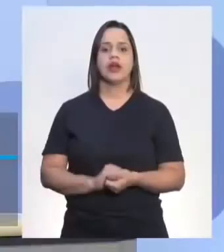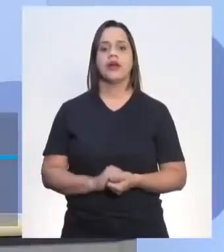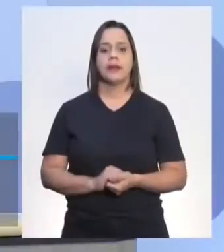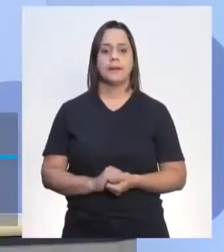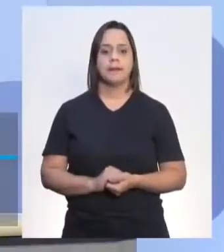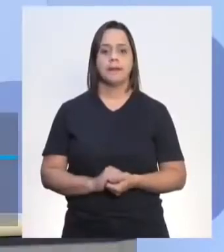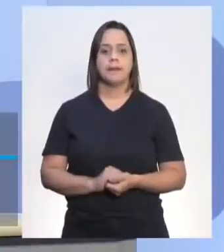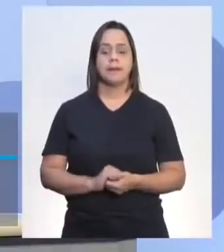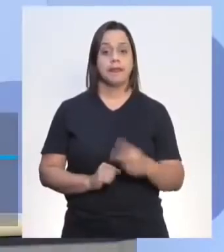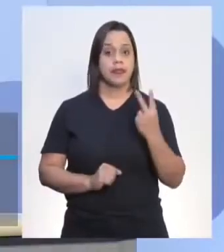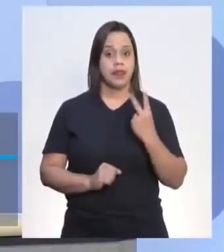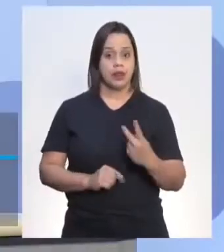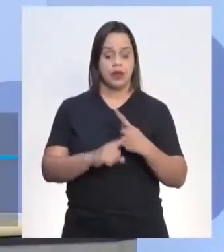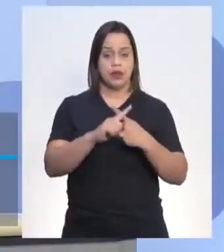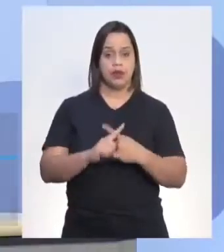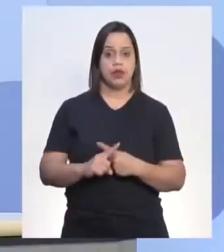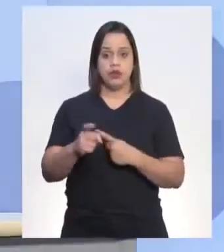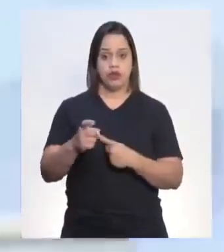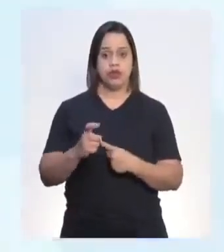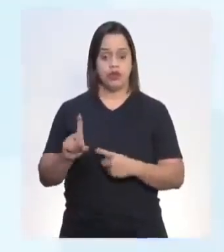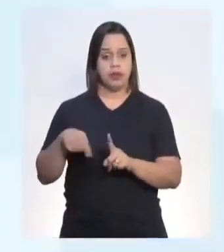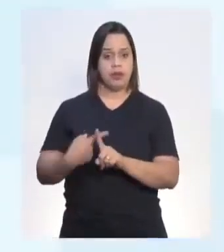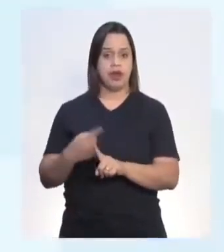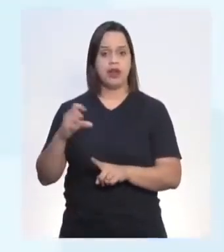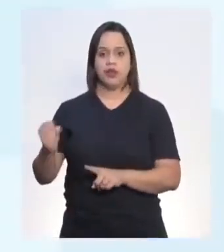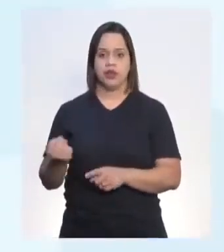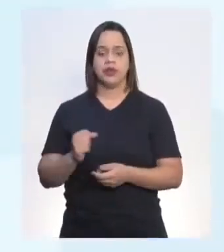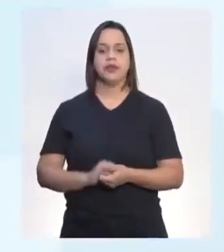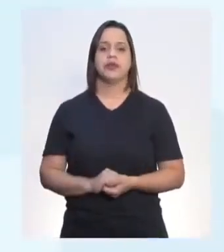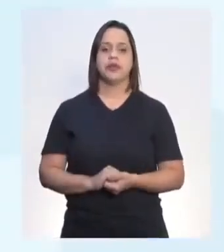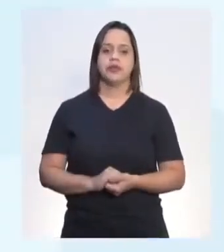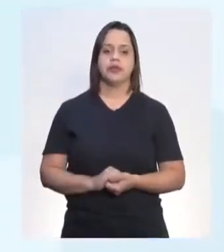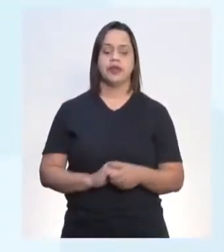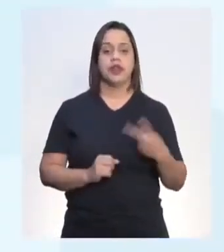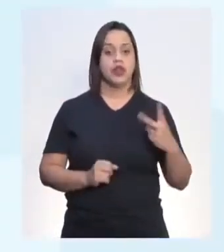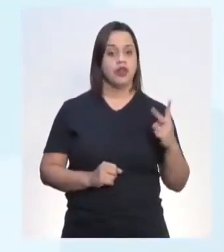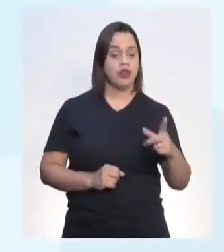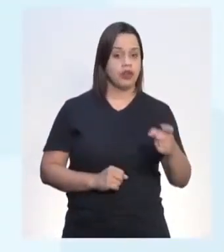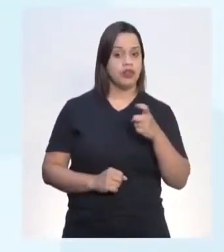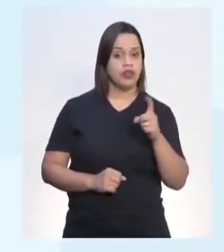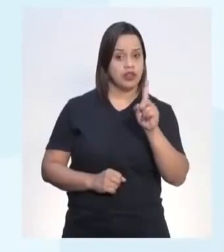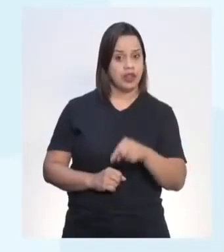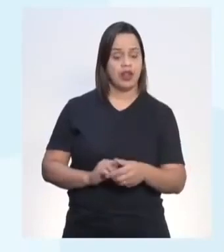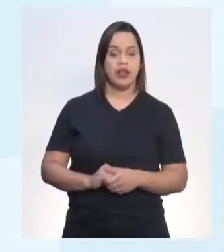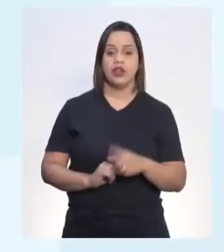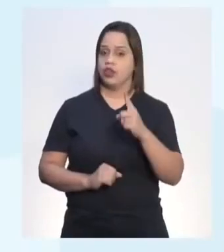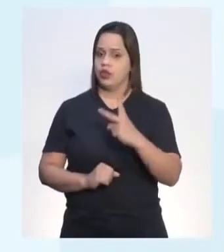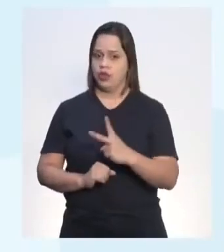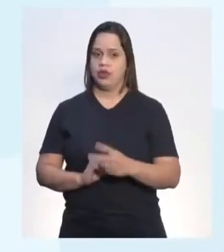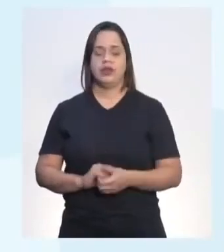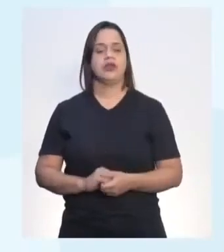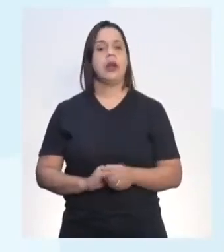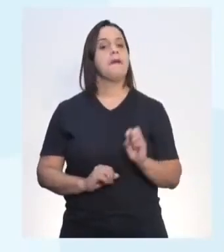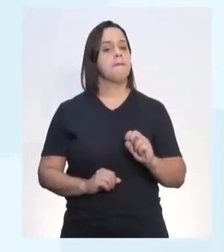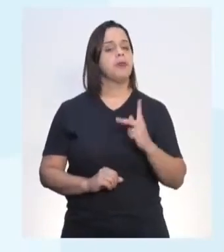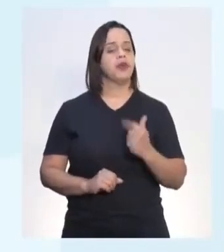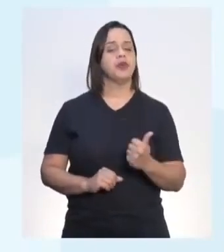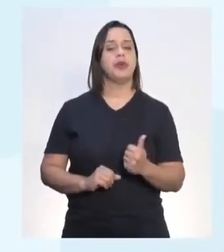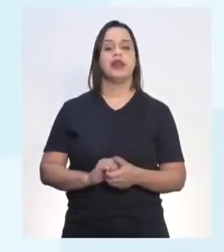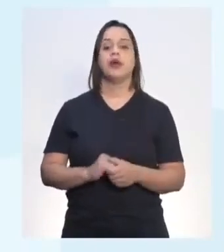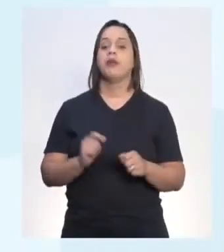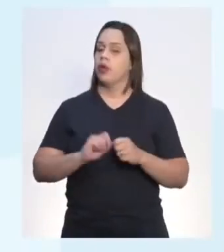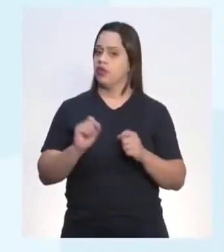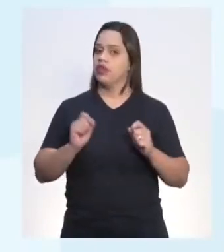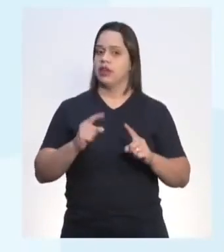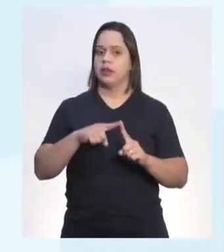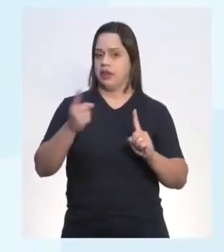2 que multiplica x mais 8. X mais 8. E o valor do x é? 12. Então, muito bem. Poderia ter feito a